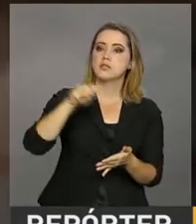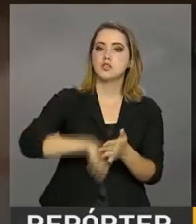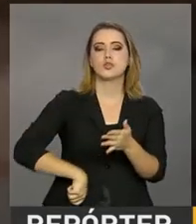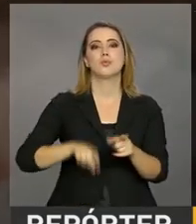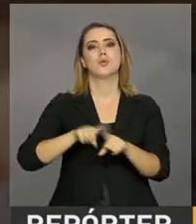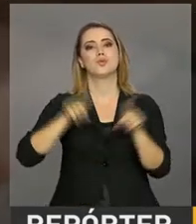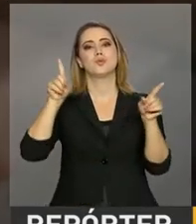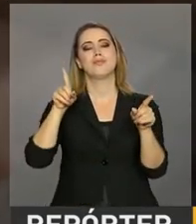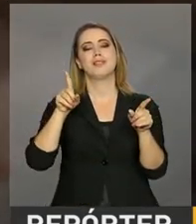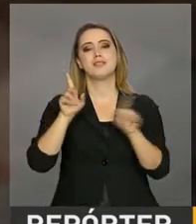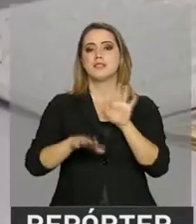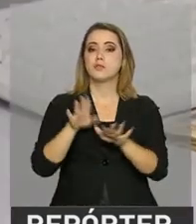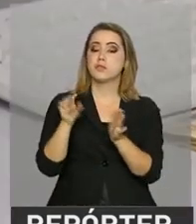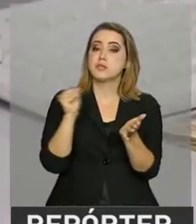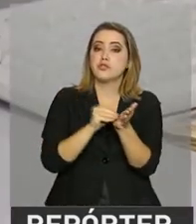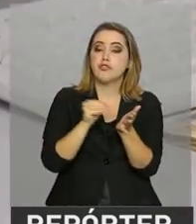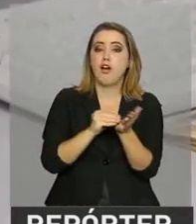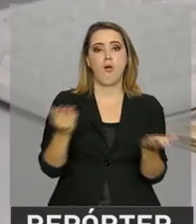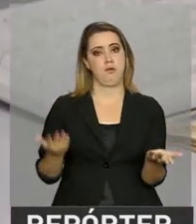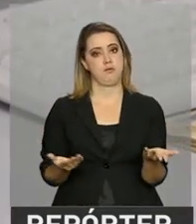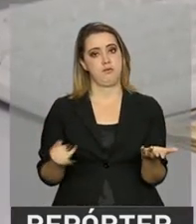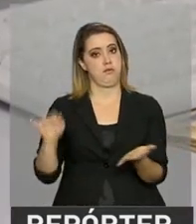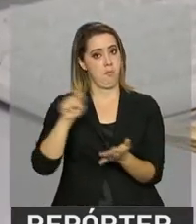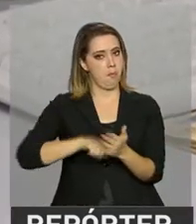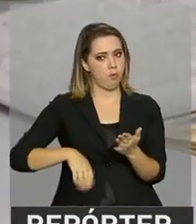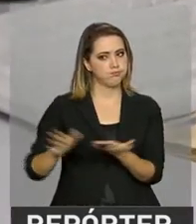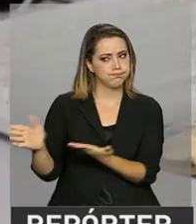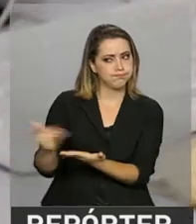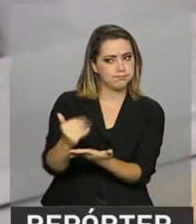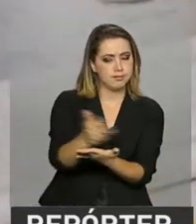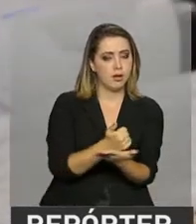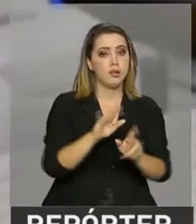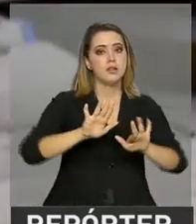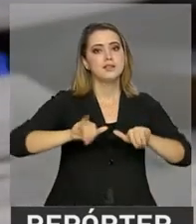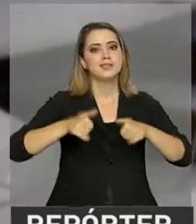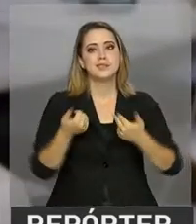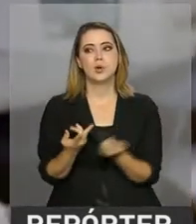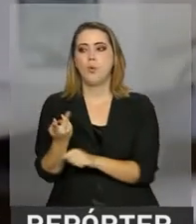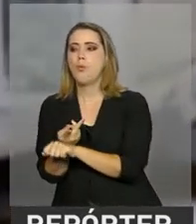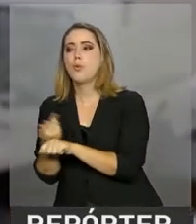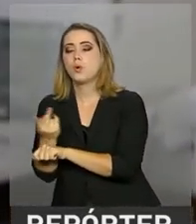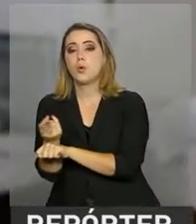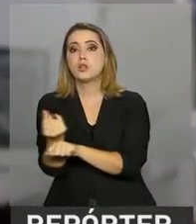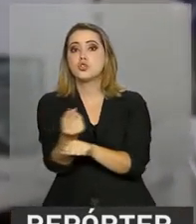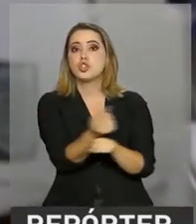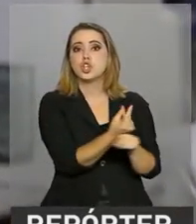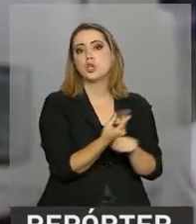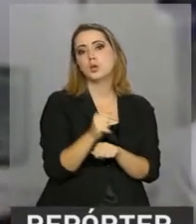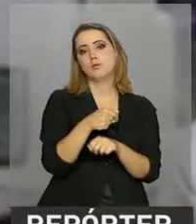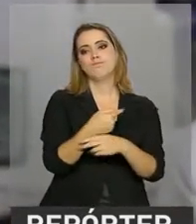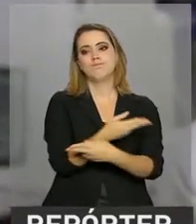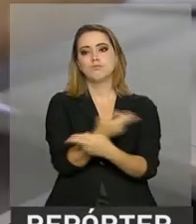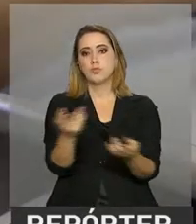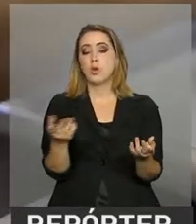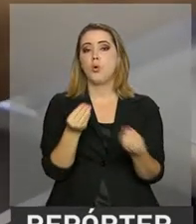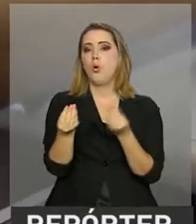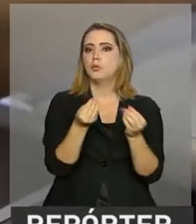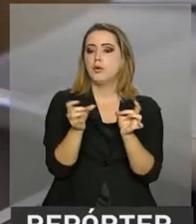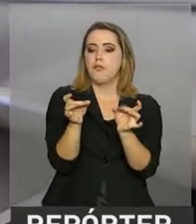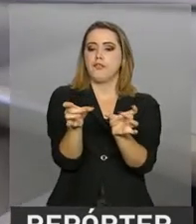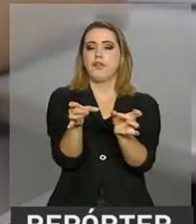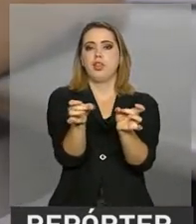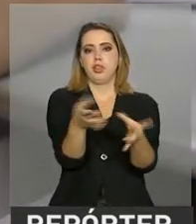para cobrir as despesas por conta disso são buscados recursos no mercado por meio da venda de títulos públicos que